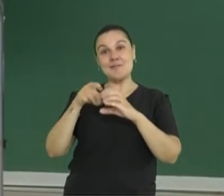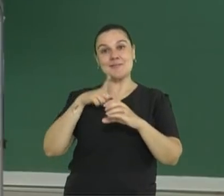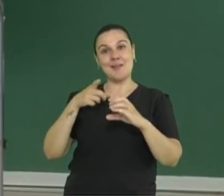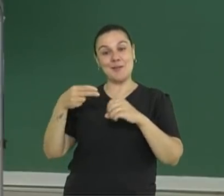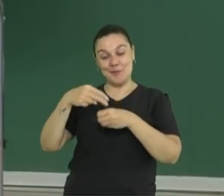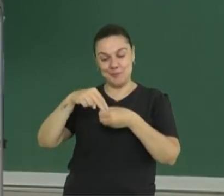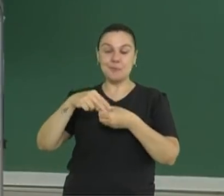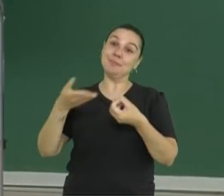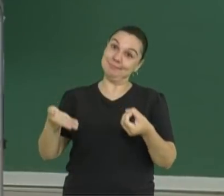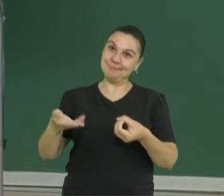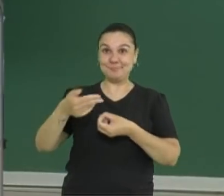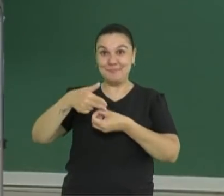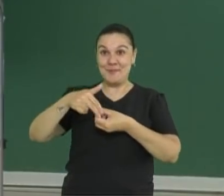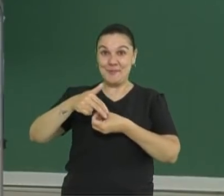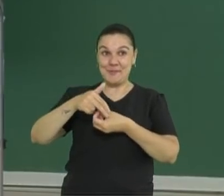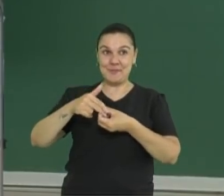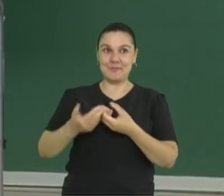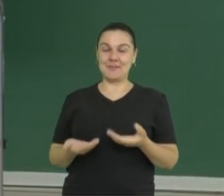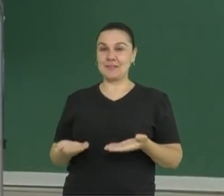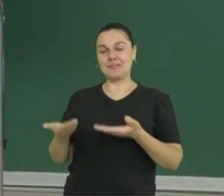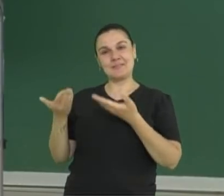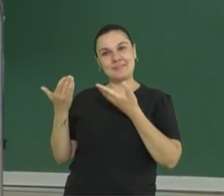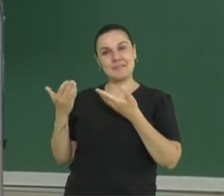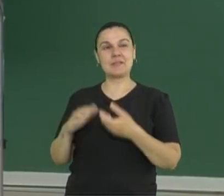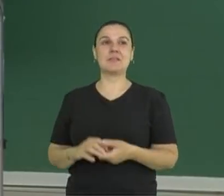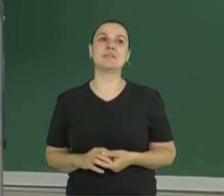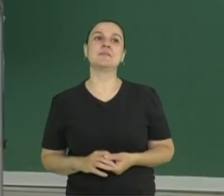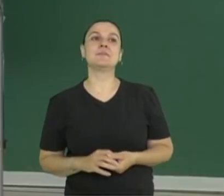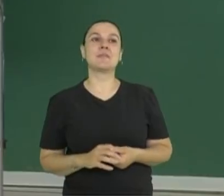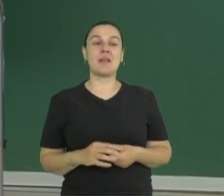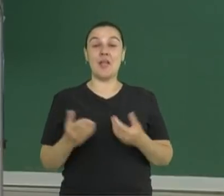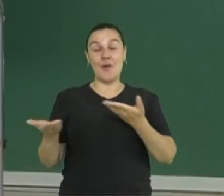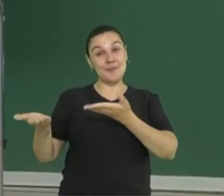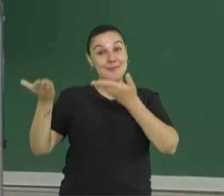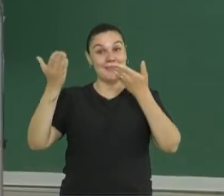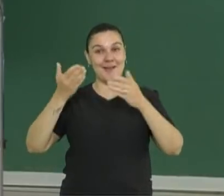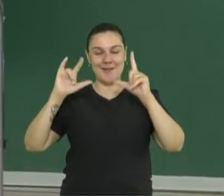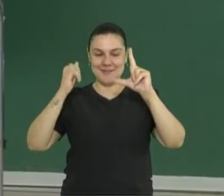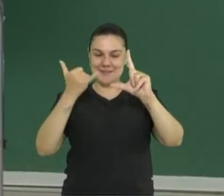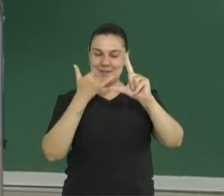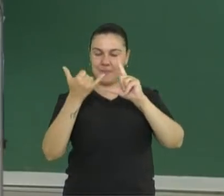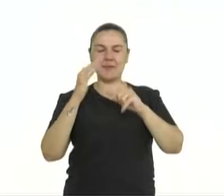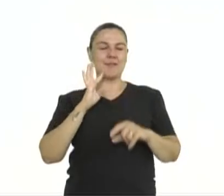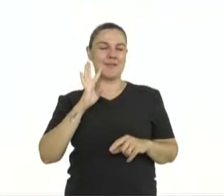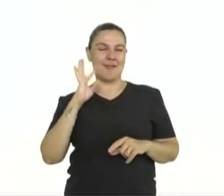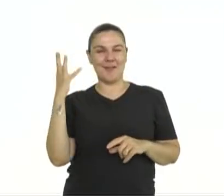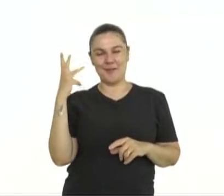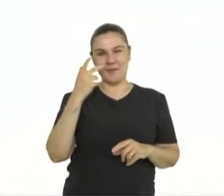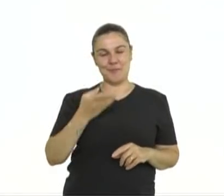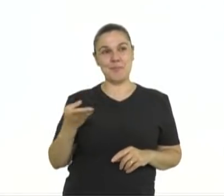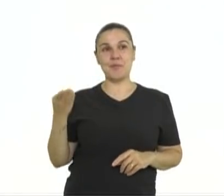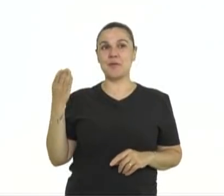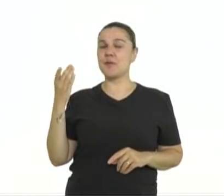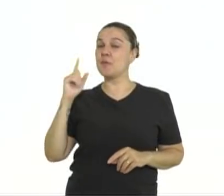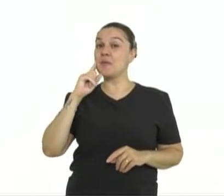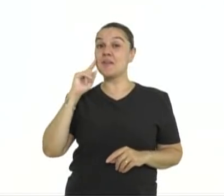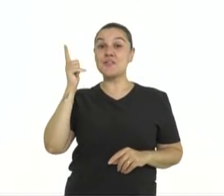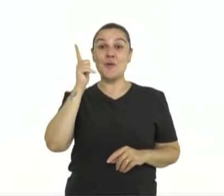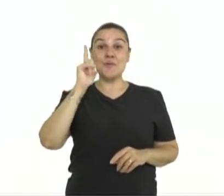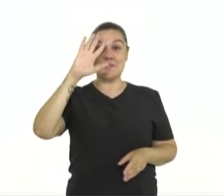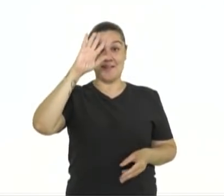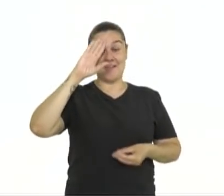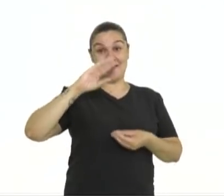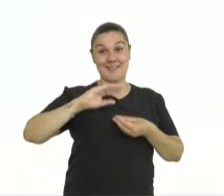eucariontes, do núcleo. Então, para começar a nossa aula de hoje, eu trago essa imagem. Olha que bonita essa imagem. O que nós